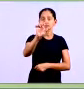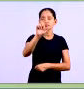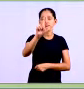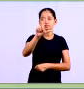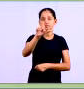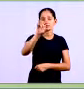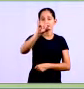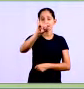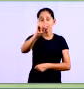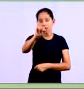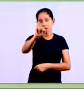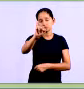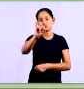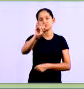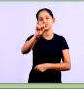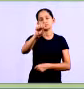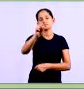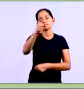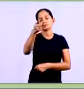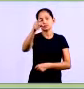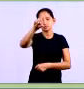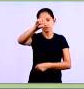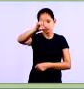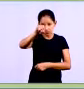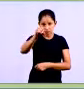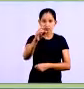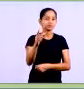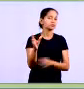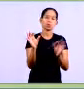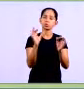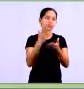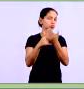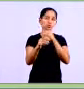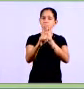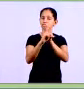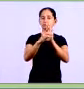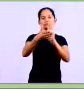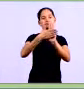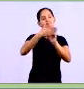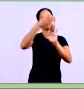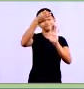elisão fiscal. E é 100% legal.